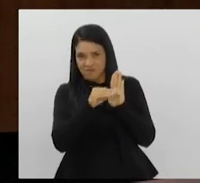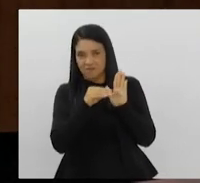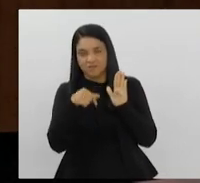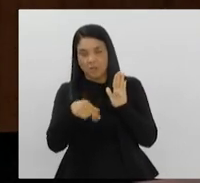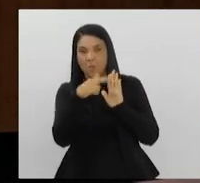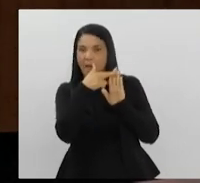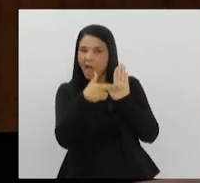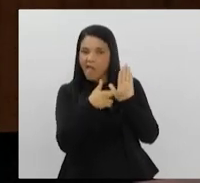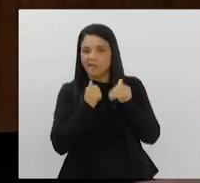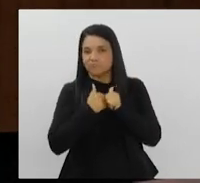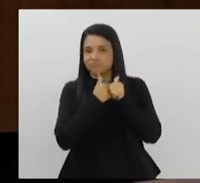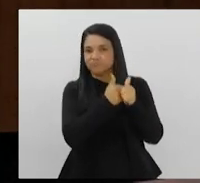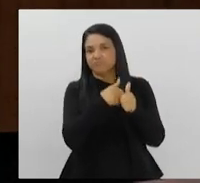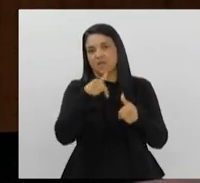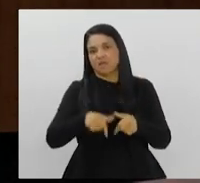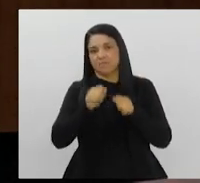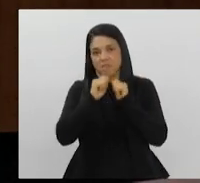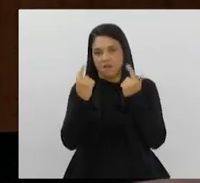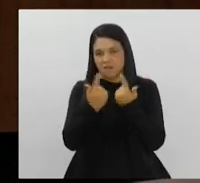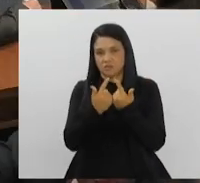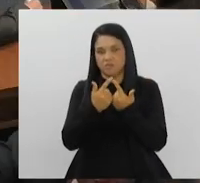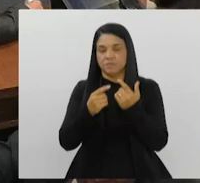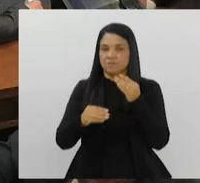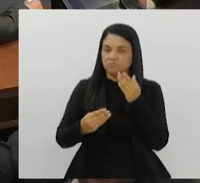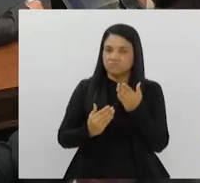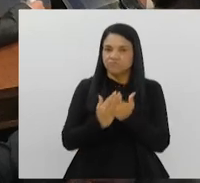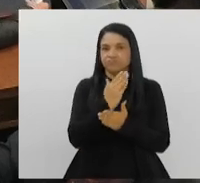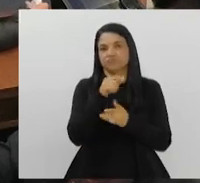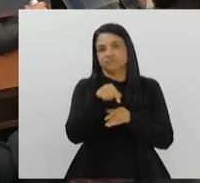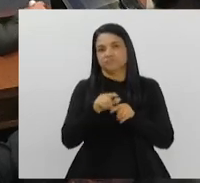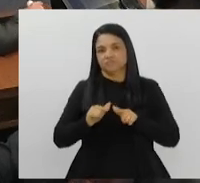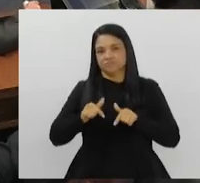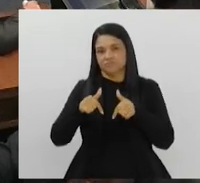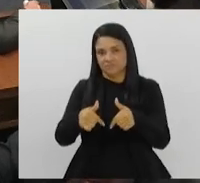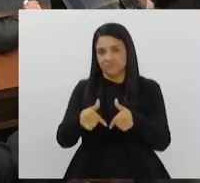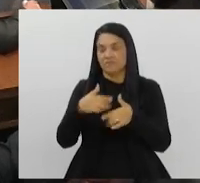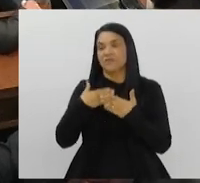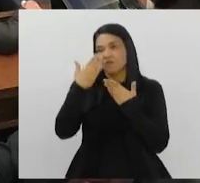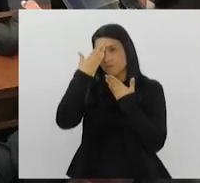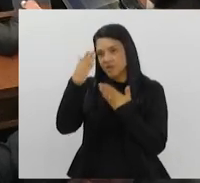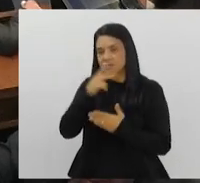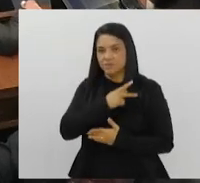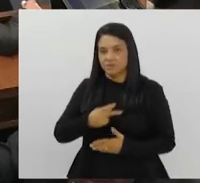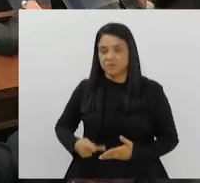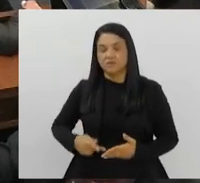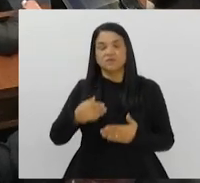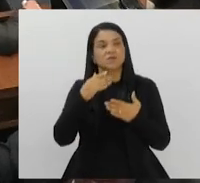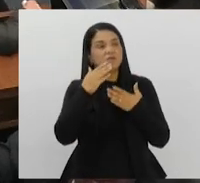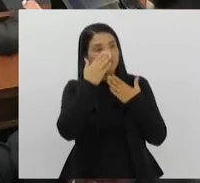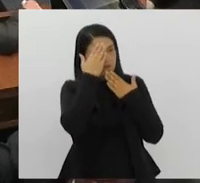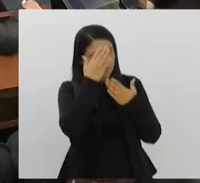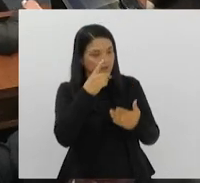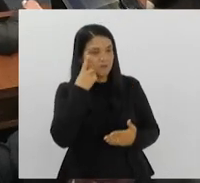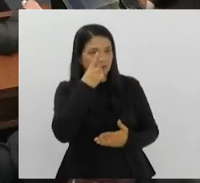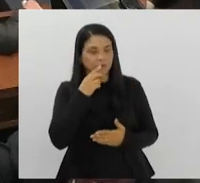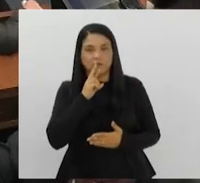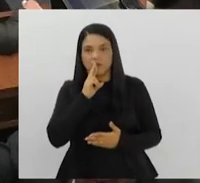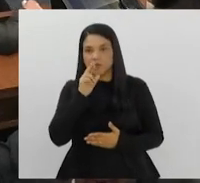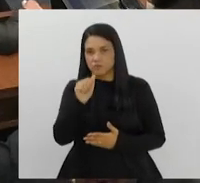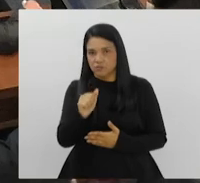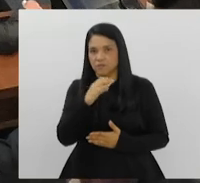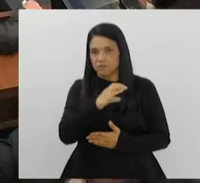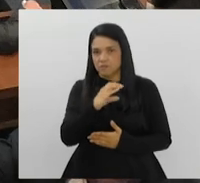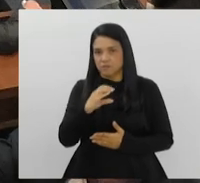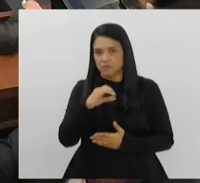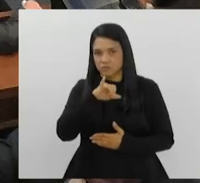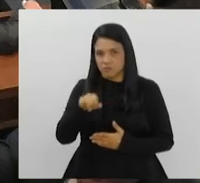por essa casa para que ela seja implementada. Obrigado, presidente. Muito obrigado, nosso nobre deputado, presidente da CCJ. Pela